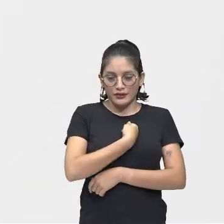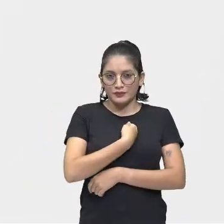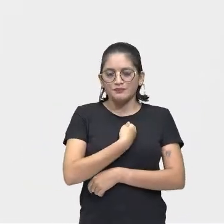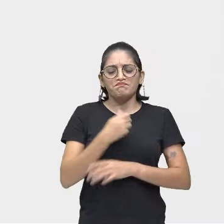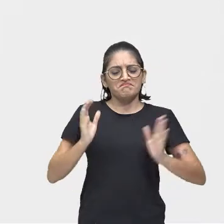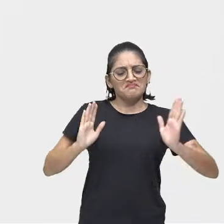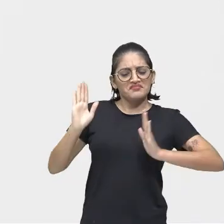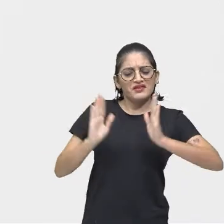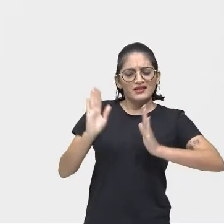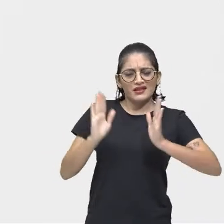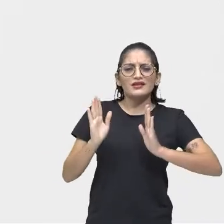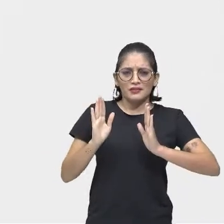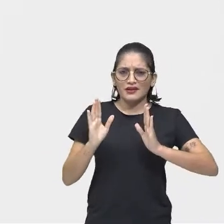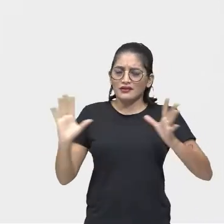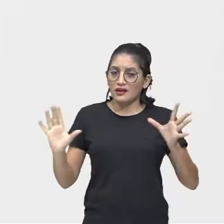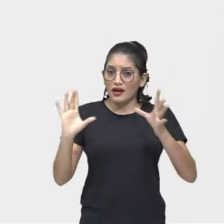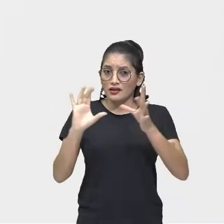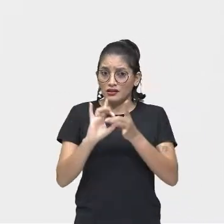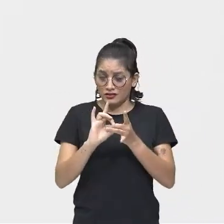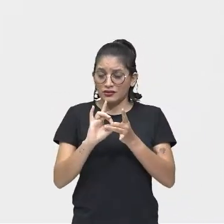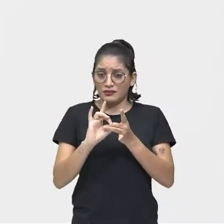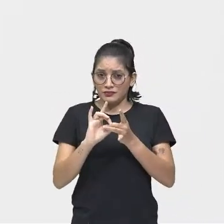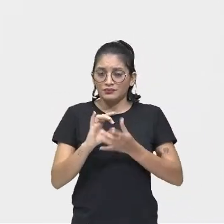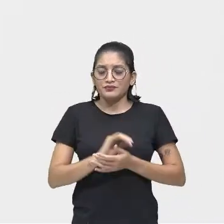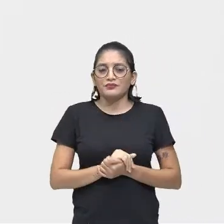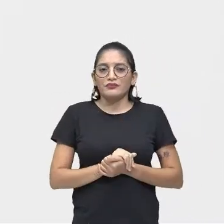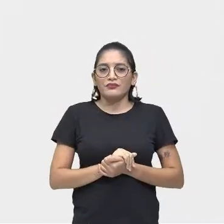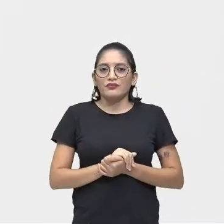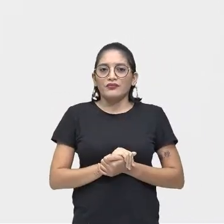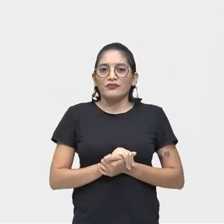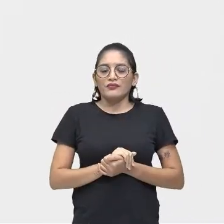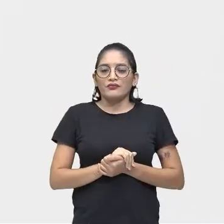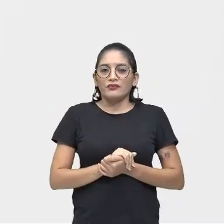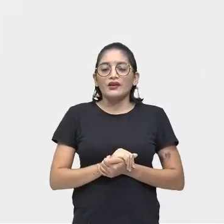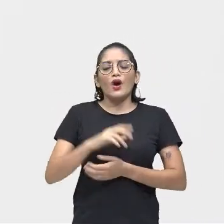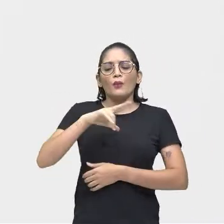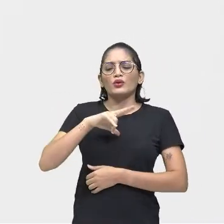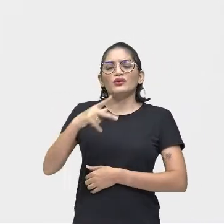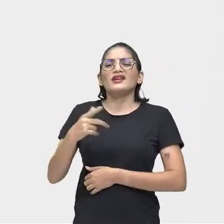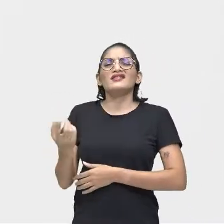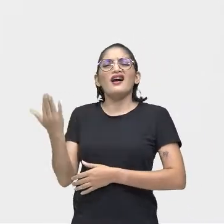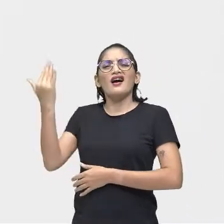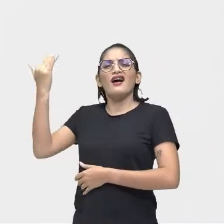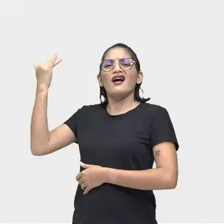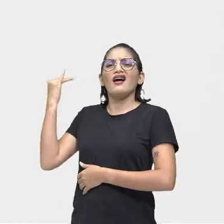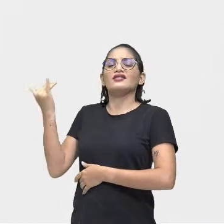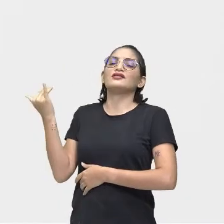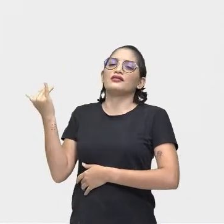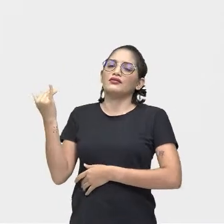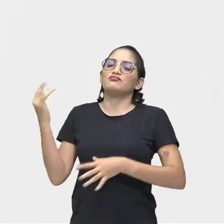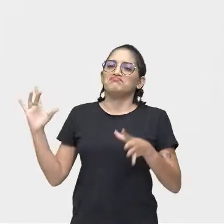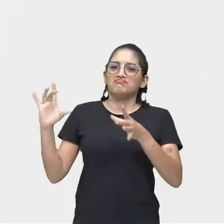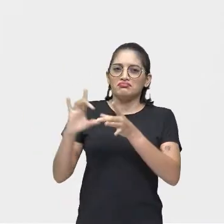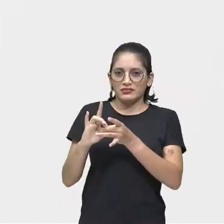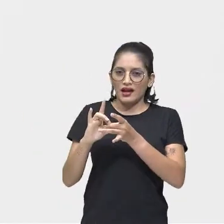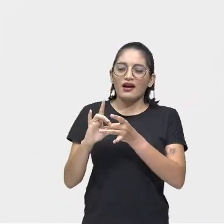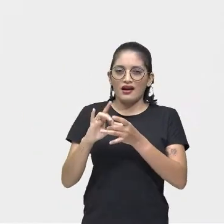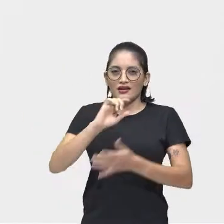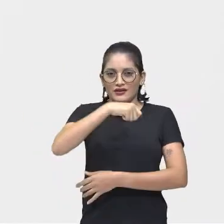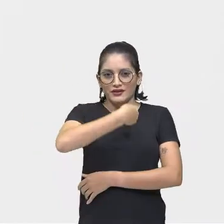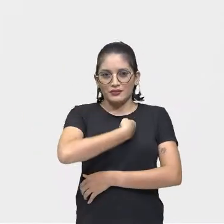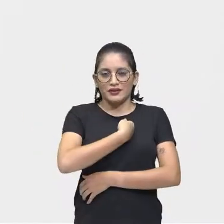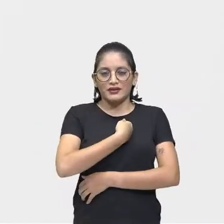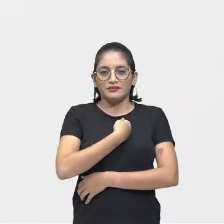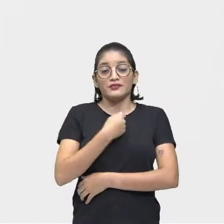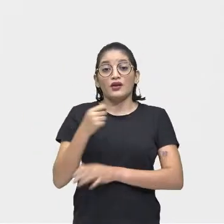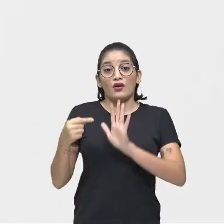Colonial Português pertenceu à Espanha. Voltamos lá àquela primeira imagem do mapa de